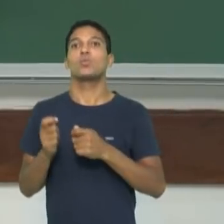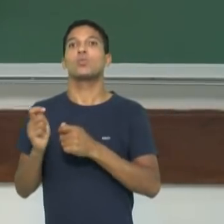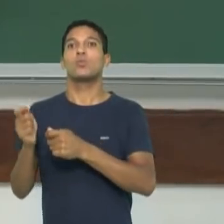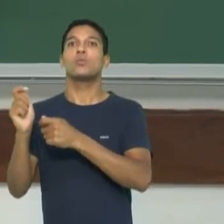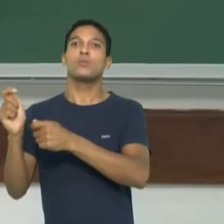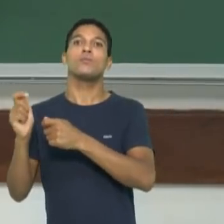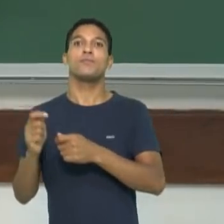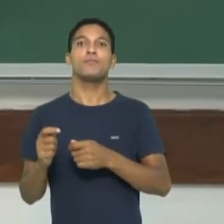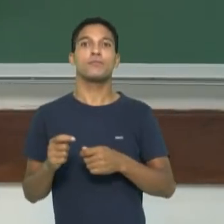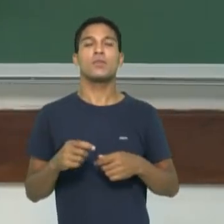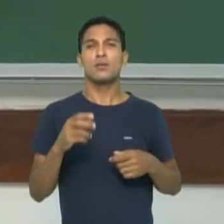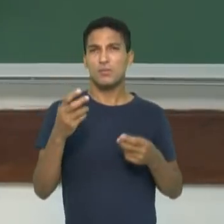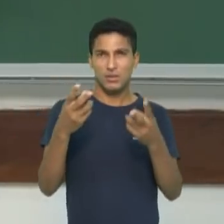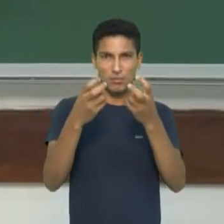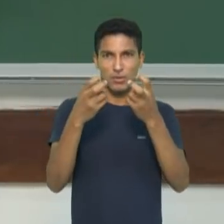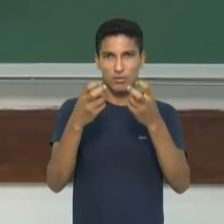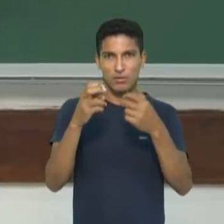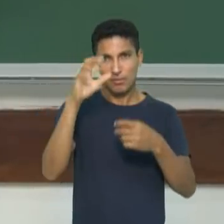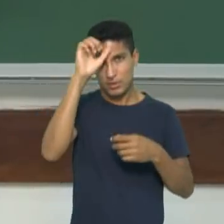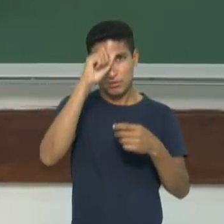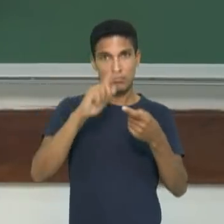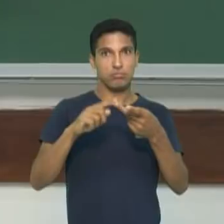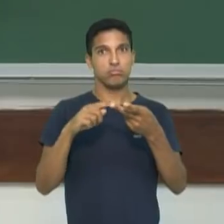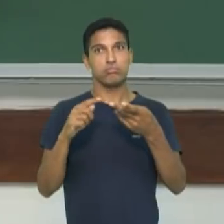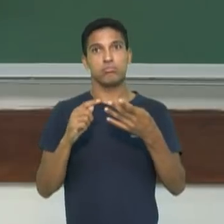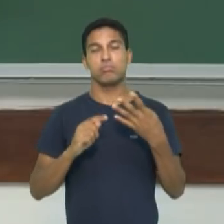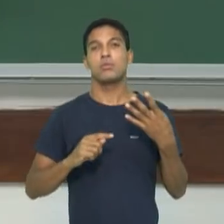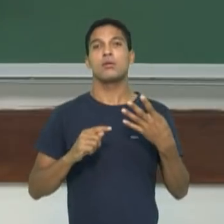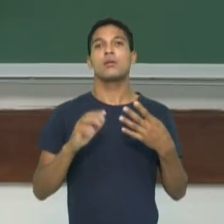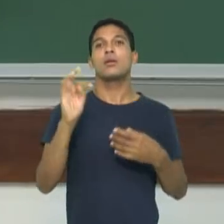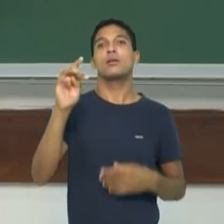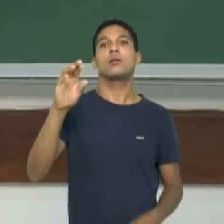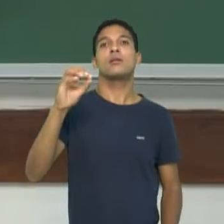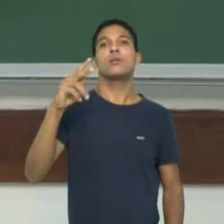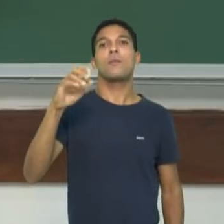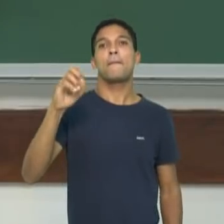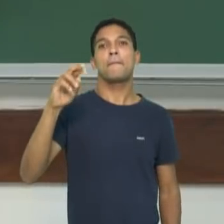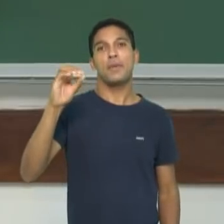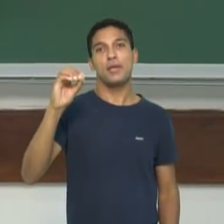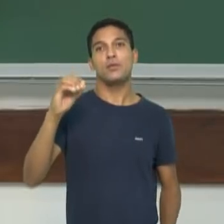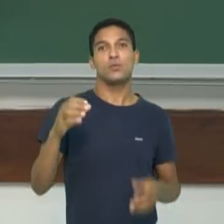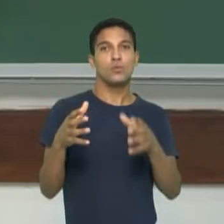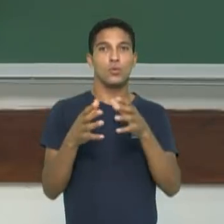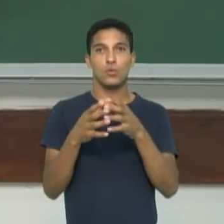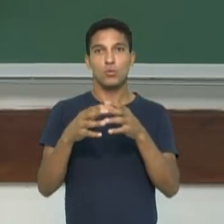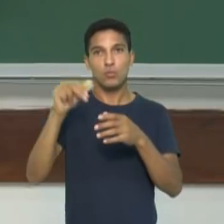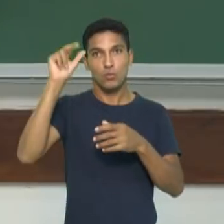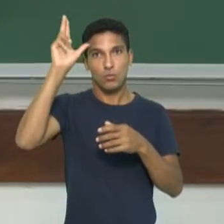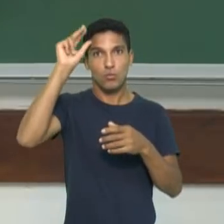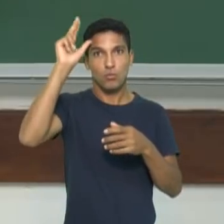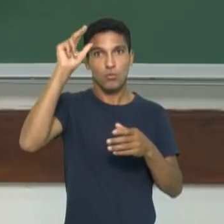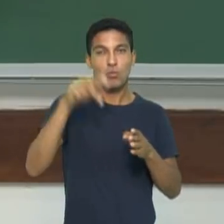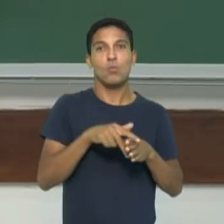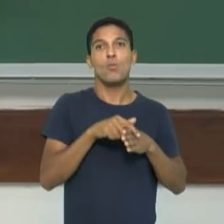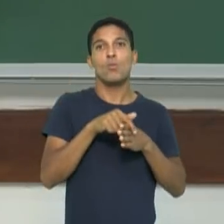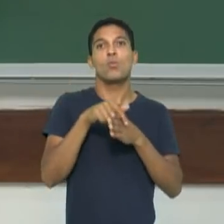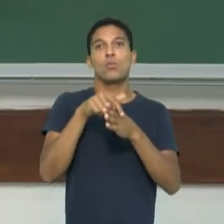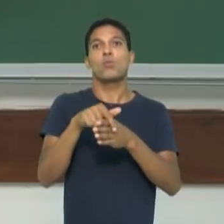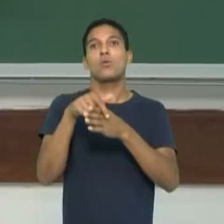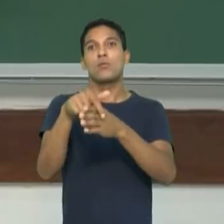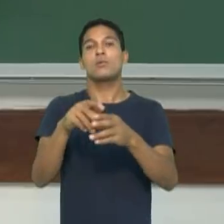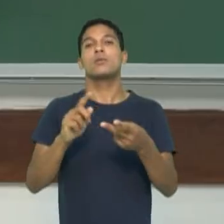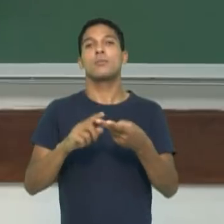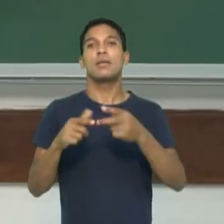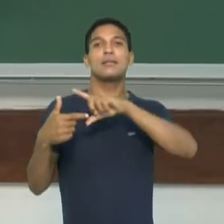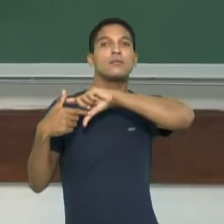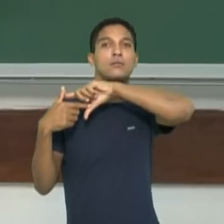Aprendemos quem eram os tropeiros, os seus usos e seus costumes, como que eles ajudaram na fundação do